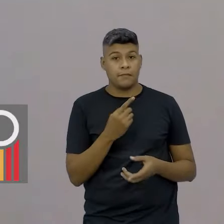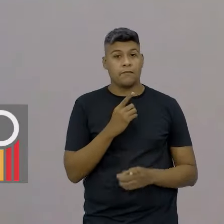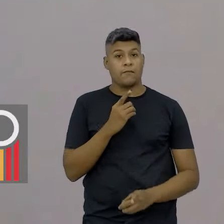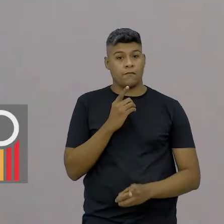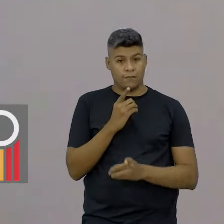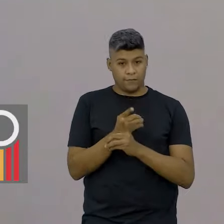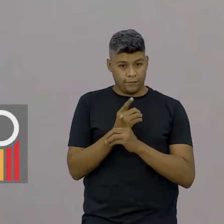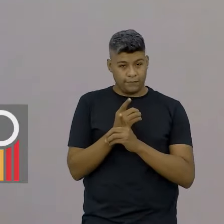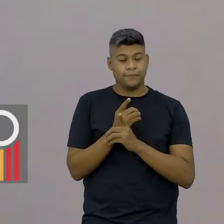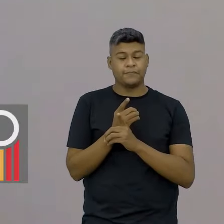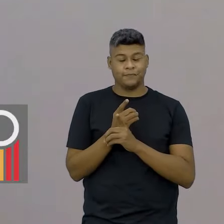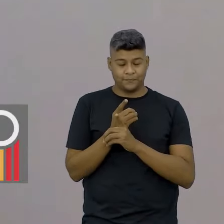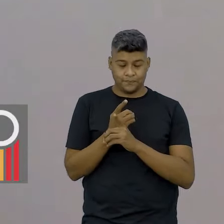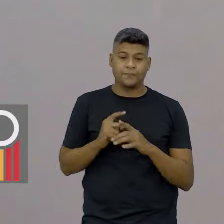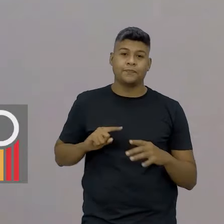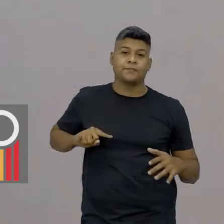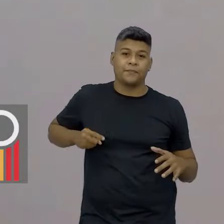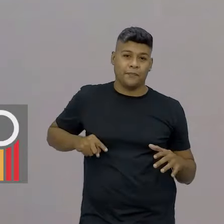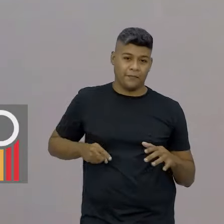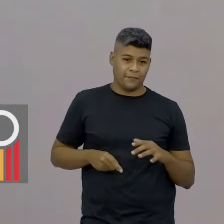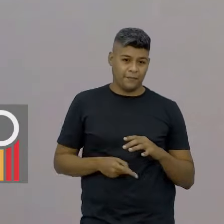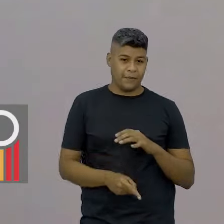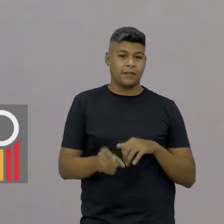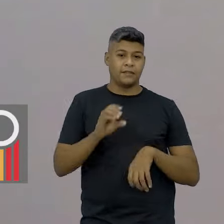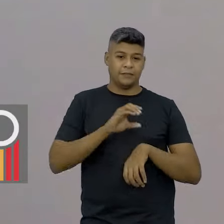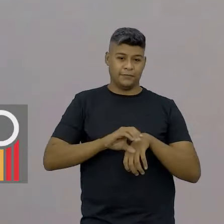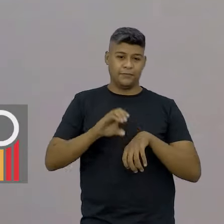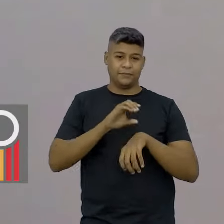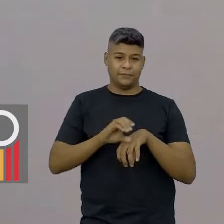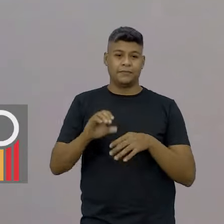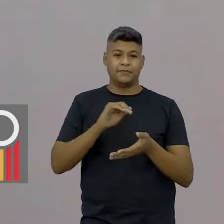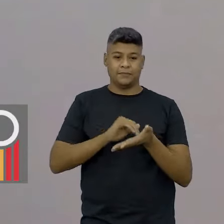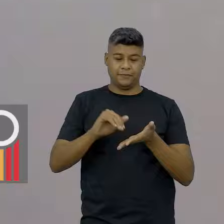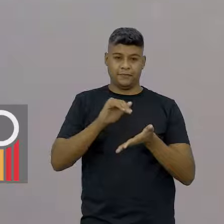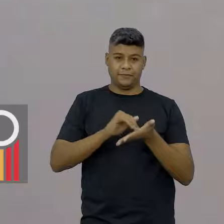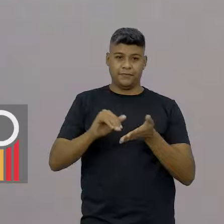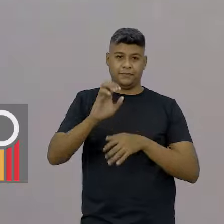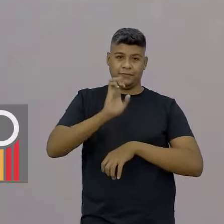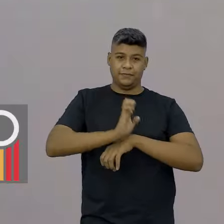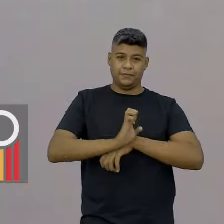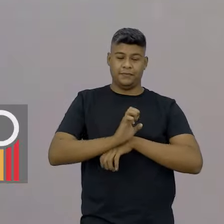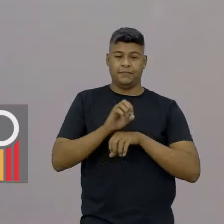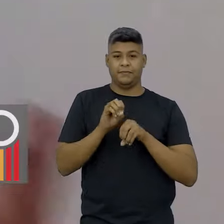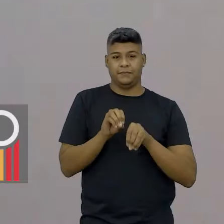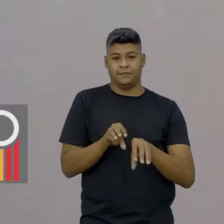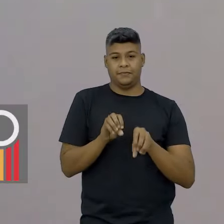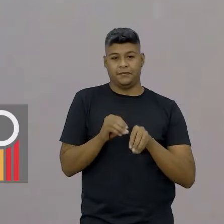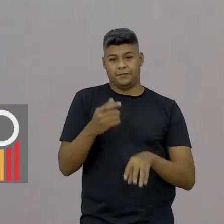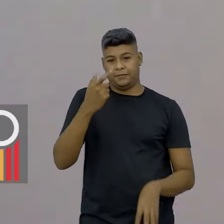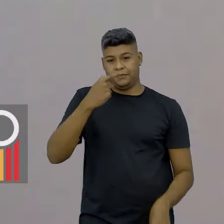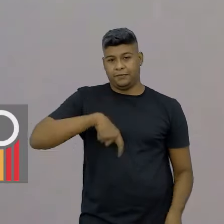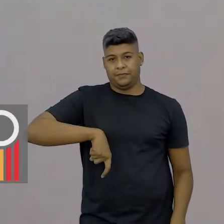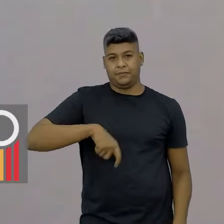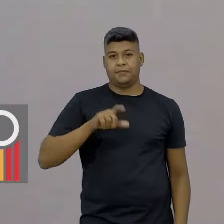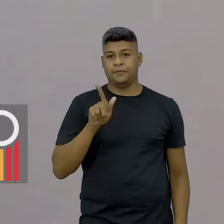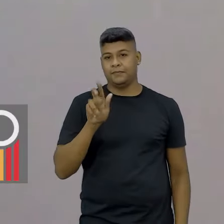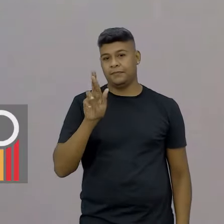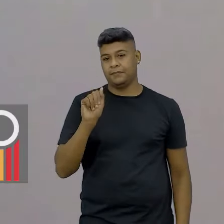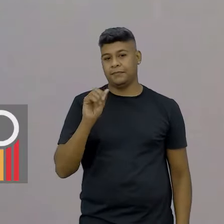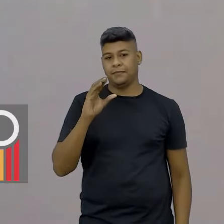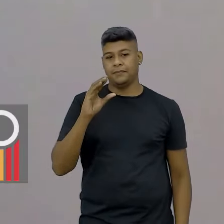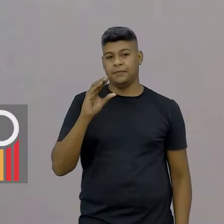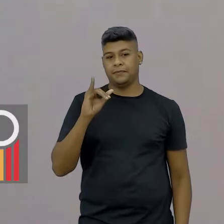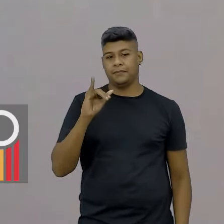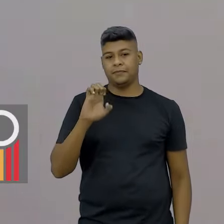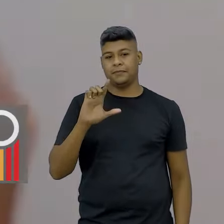de recuperação e aprofundamento proposto pela Secretaria Estadual de Educação. Eu sou a Graciele Rocha